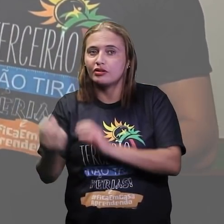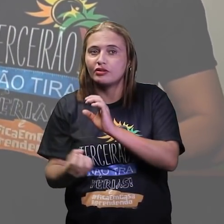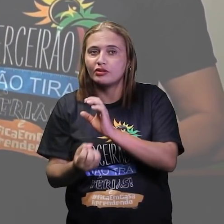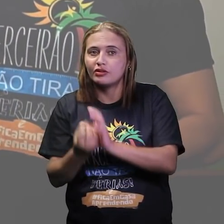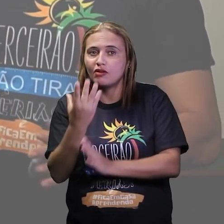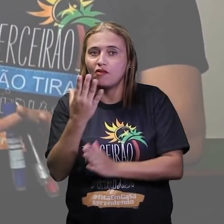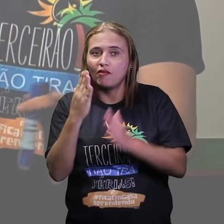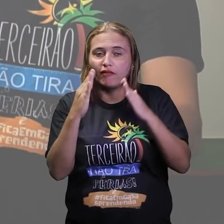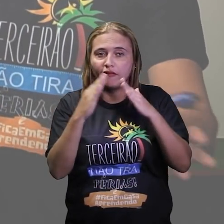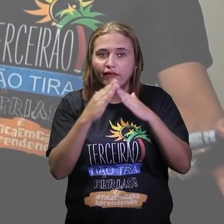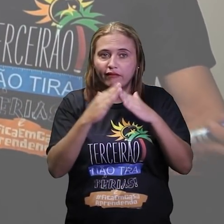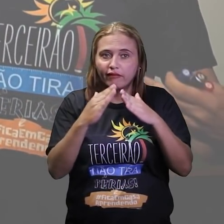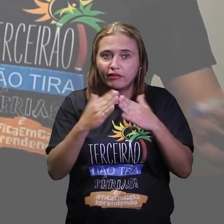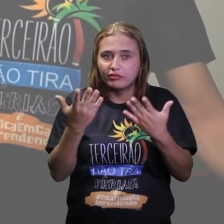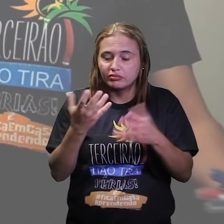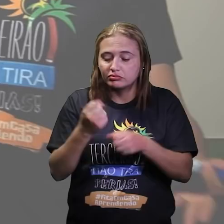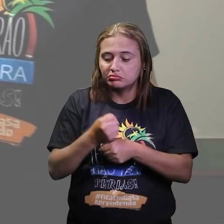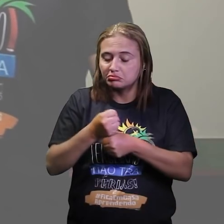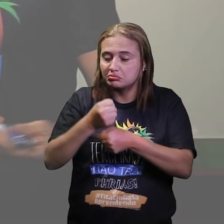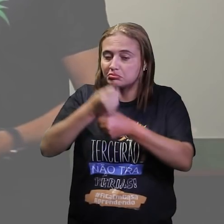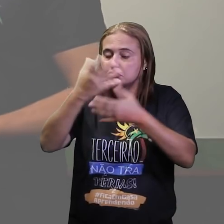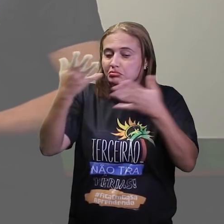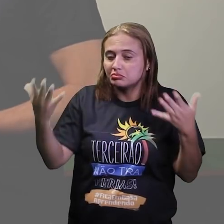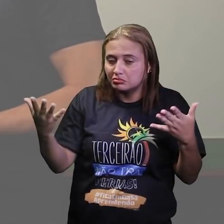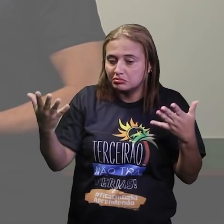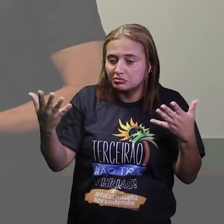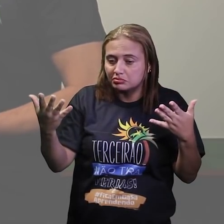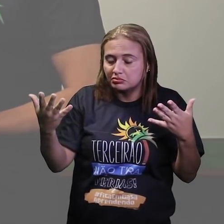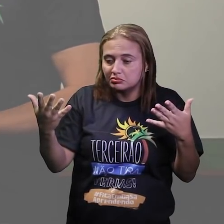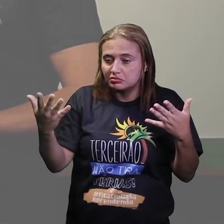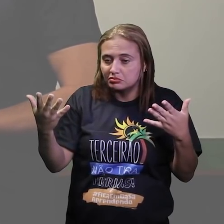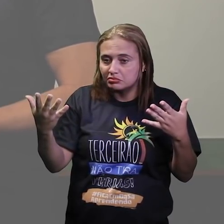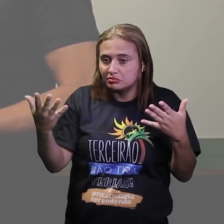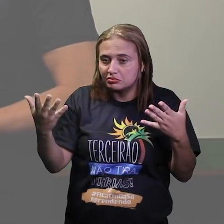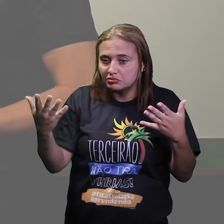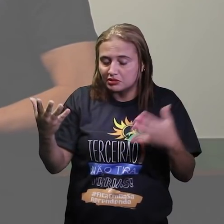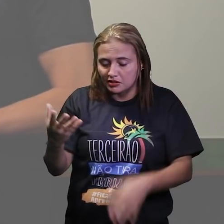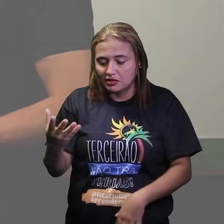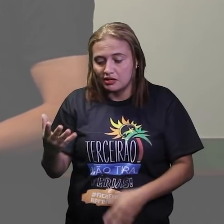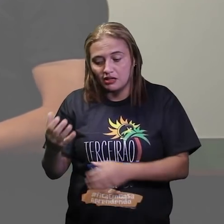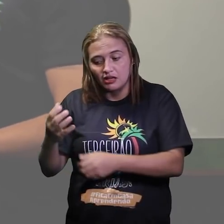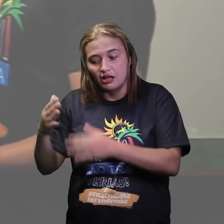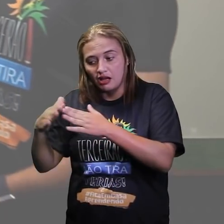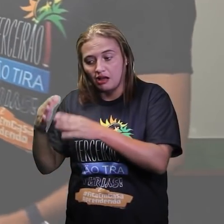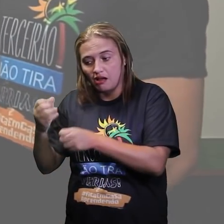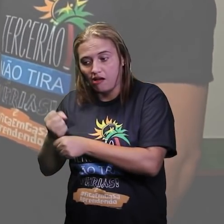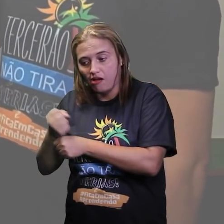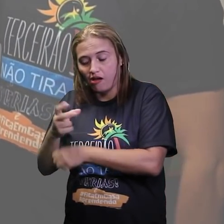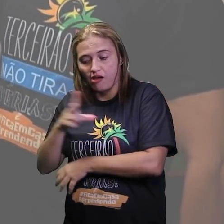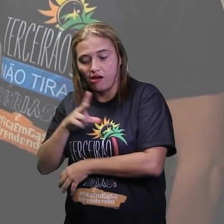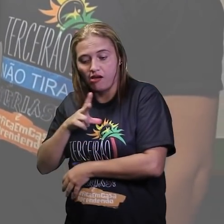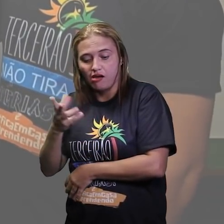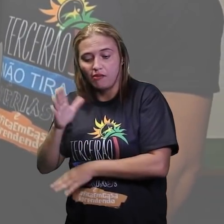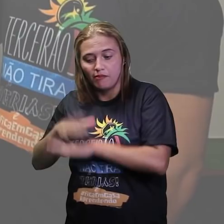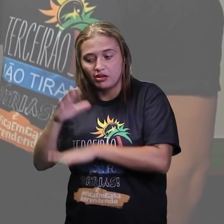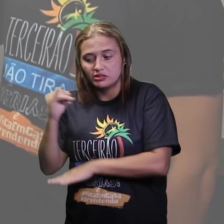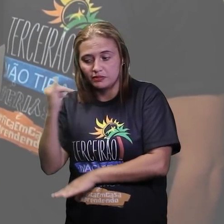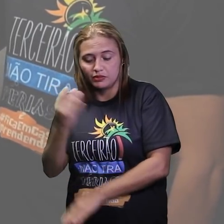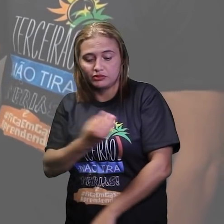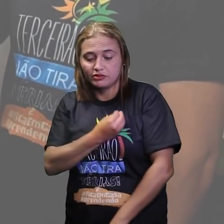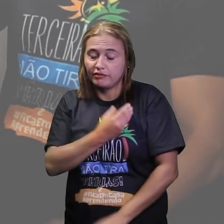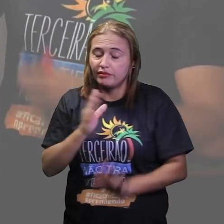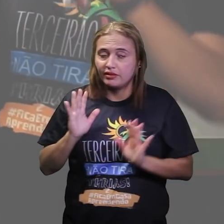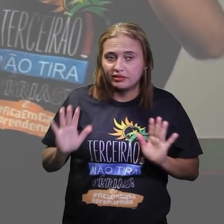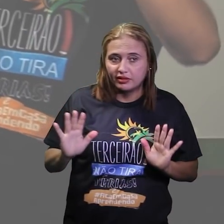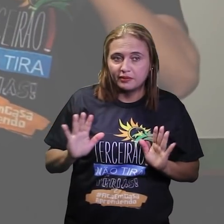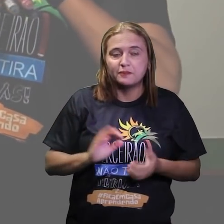Constituição de 1988, a propriedade privada é mais importante que a vida. Quer ver? Dá uma olhada lá. Ele que inventou essa paranoia aqui, tá?